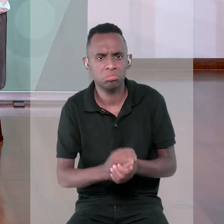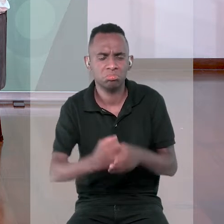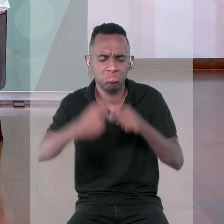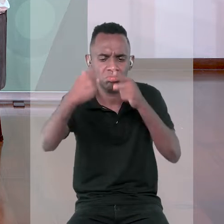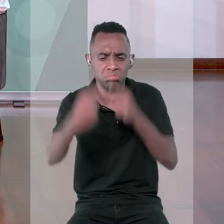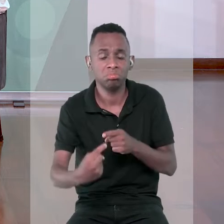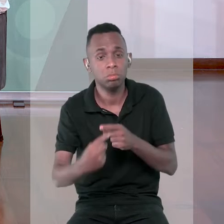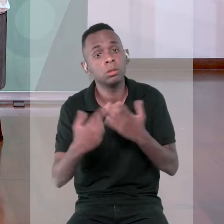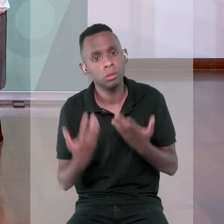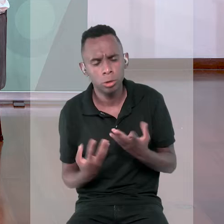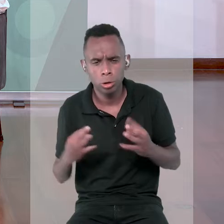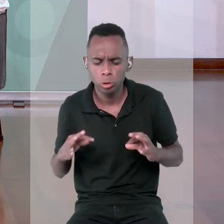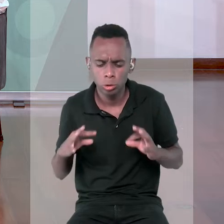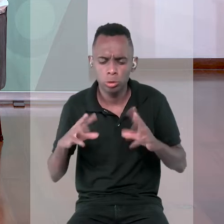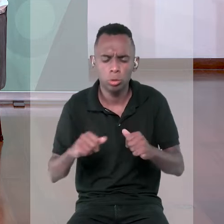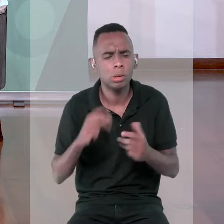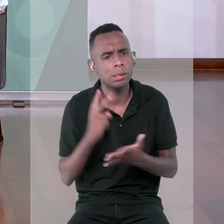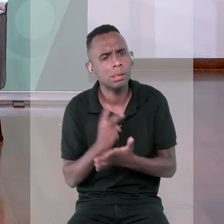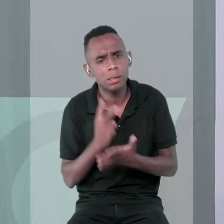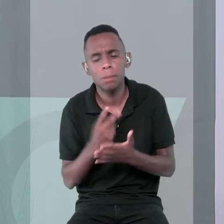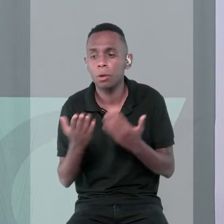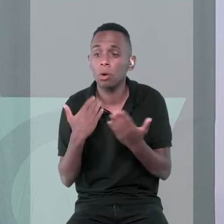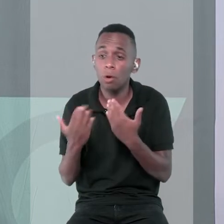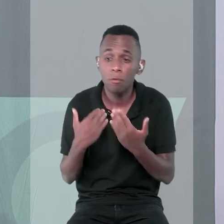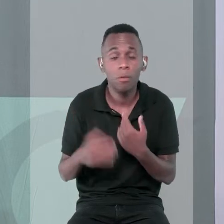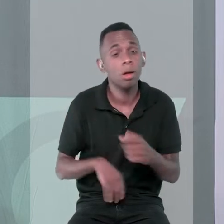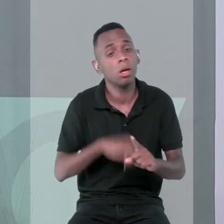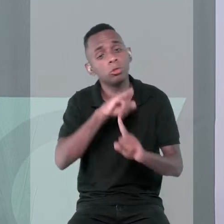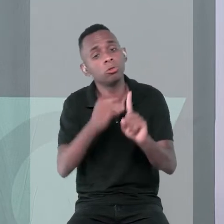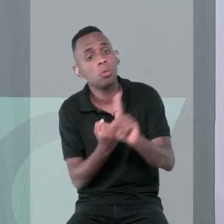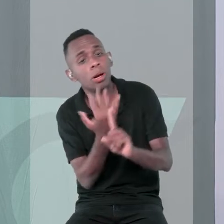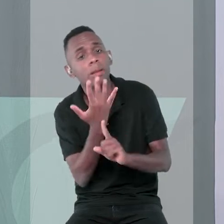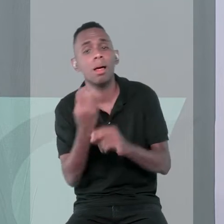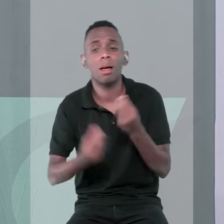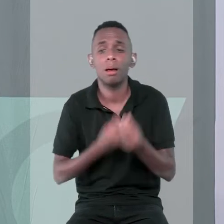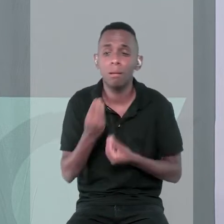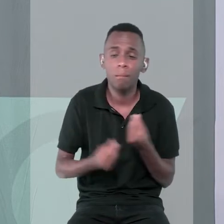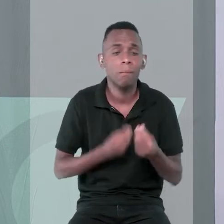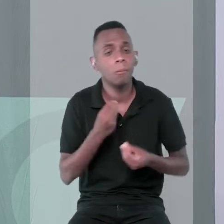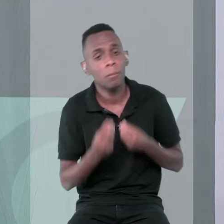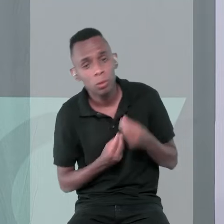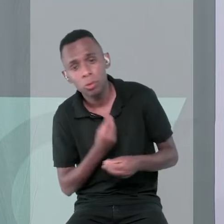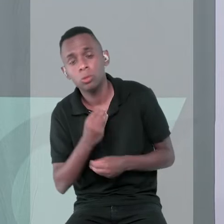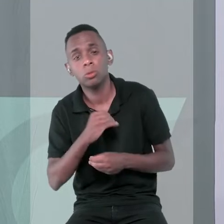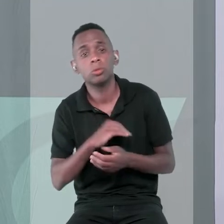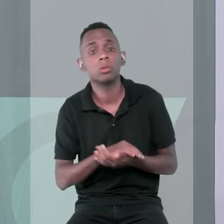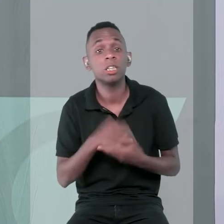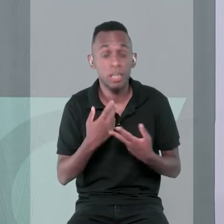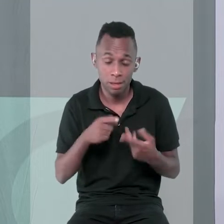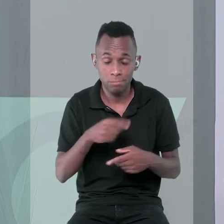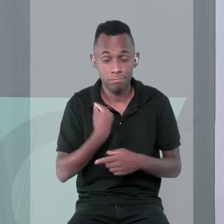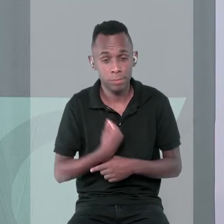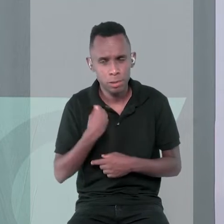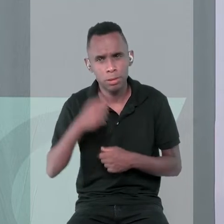frontal. E todas as vezes que eu ia para uma conversa, todo mundo falava, e a Joana d'Arc? E a Joana d'Arc? Né? Eu vi que a Joana d'Arc fez